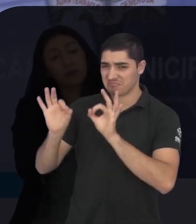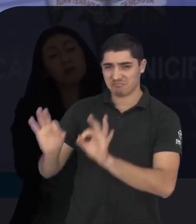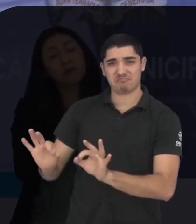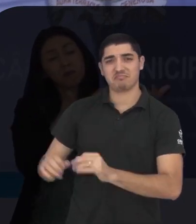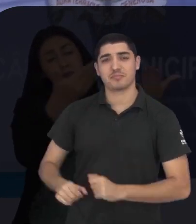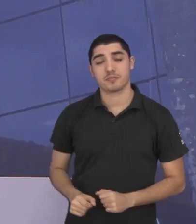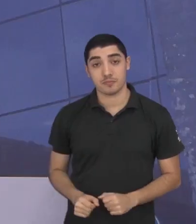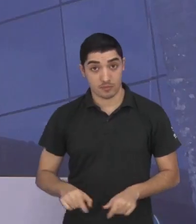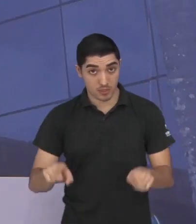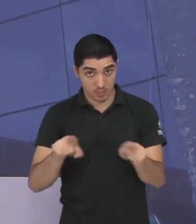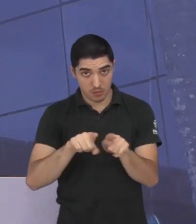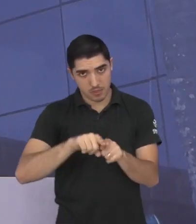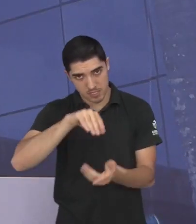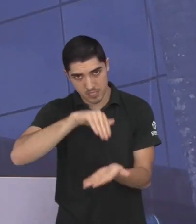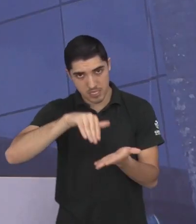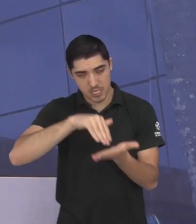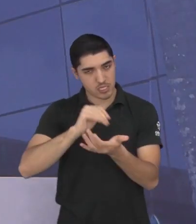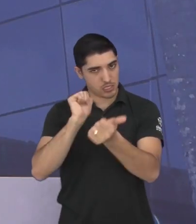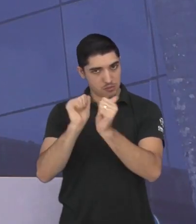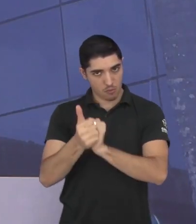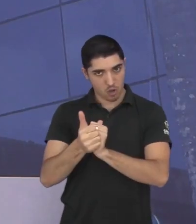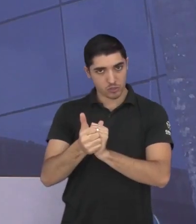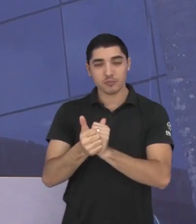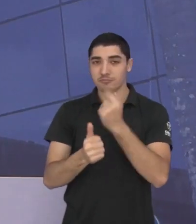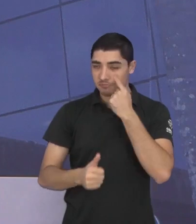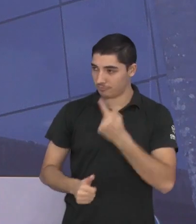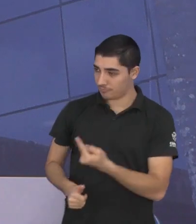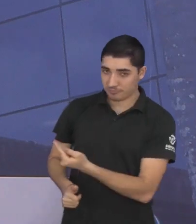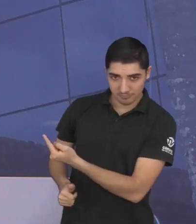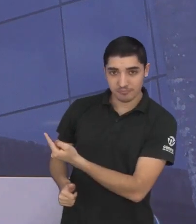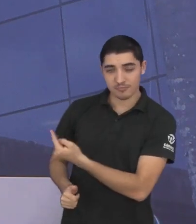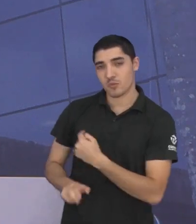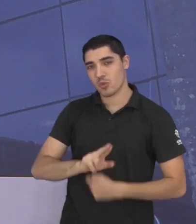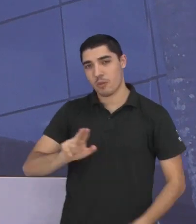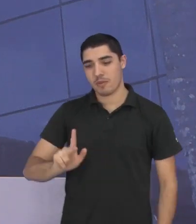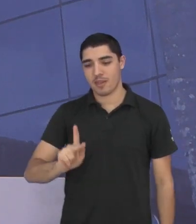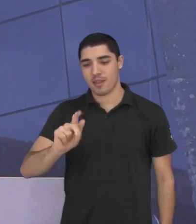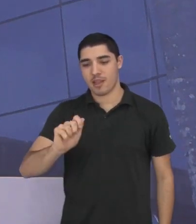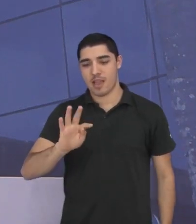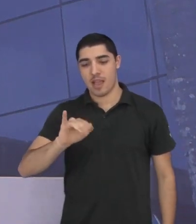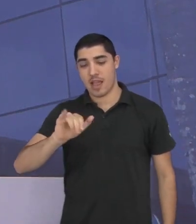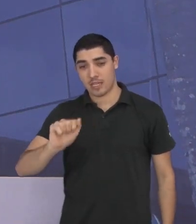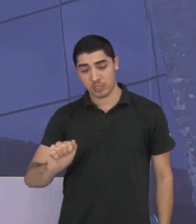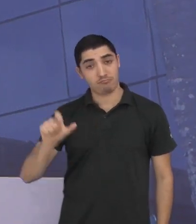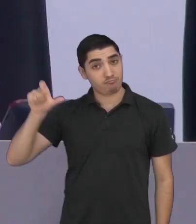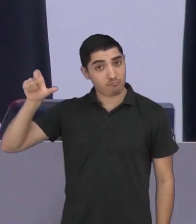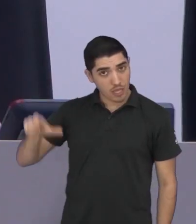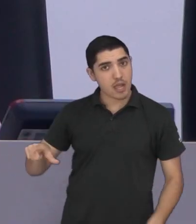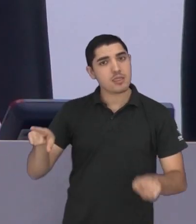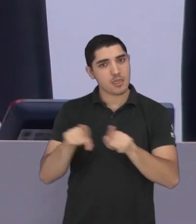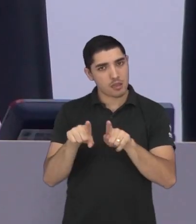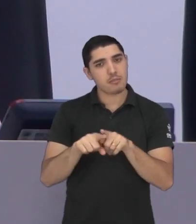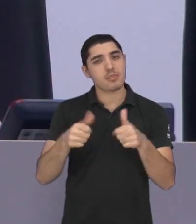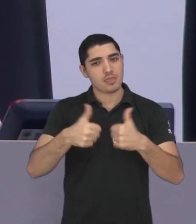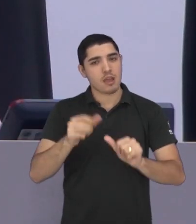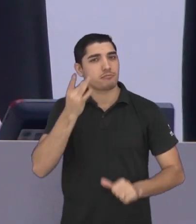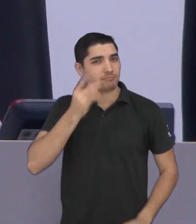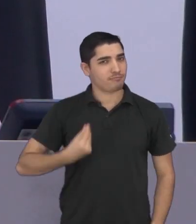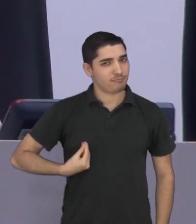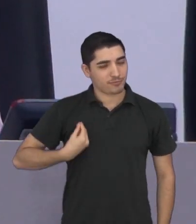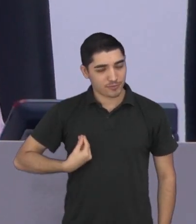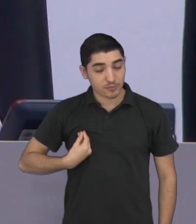segunda a sexta, das 8 da manhã às 5 da tarde, o Conselho Tutelar está ativo 24 horas por dia. Todos os